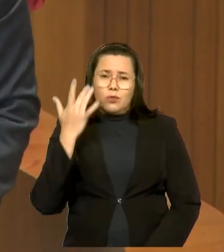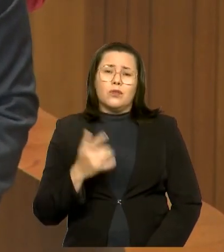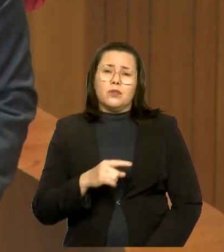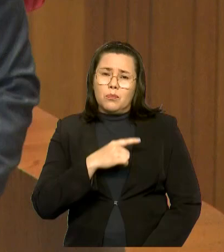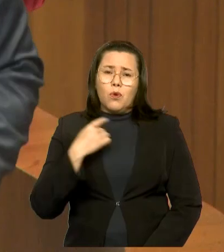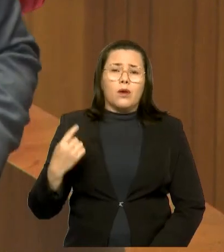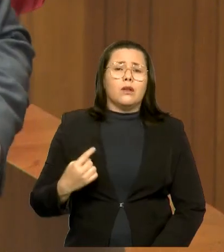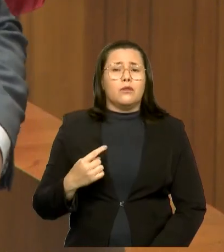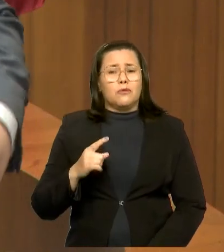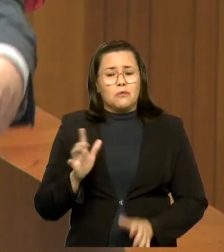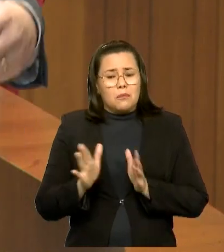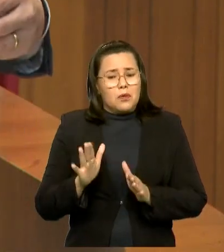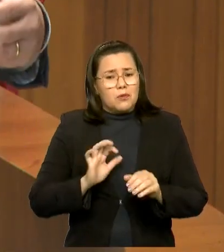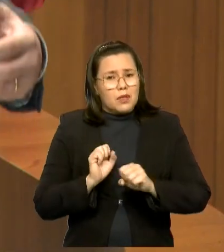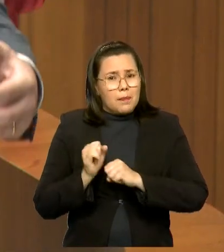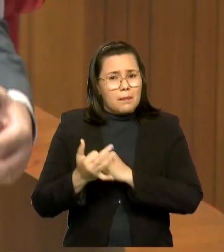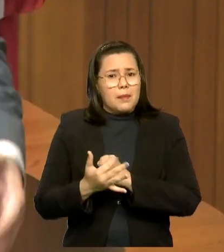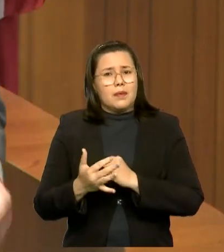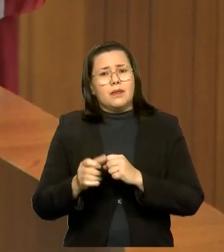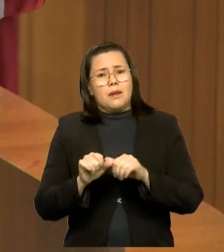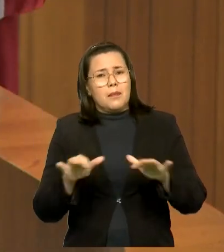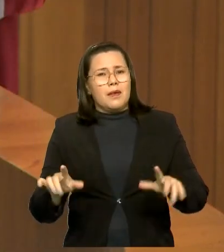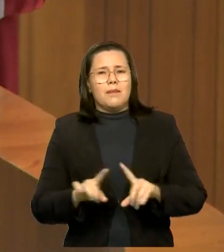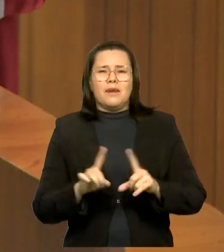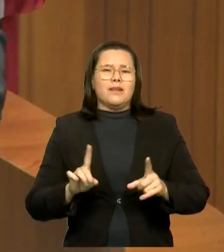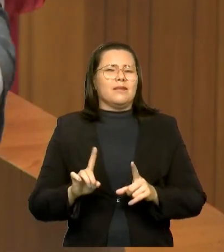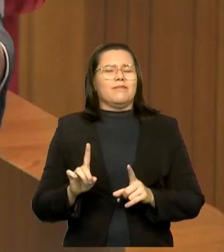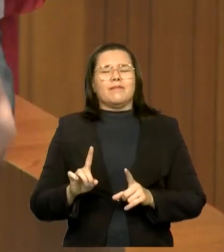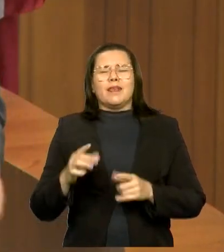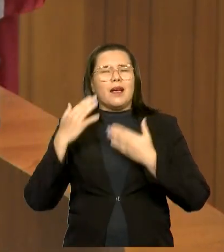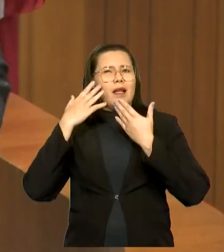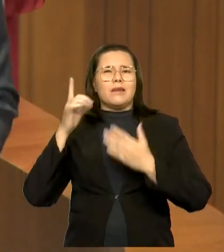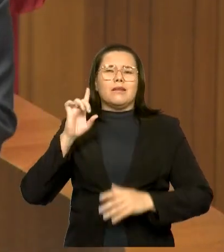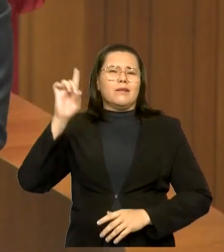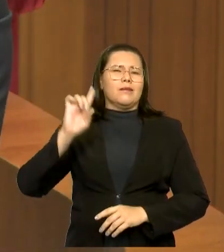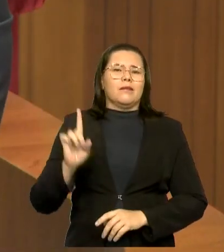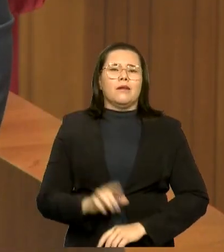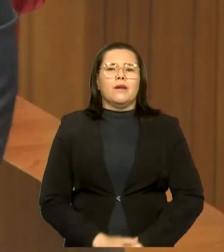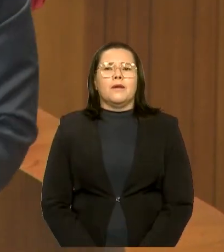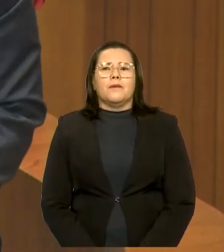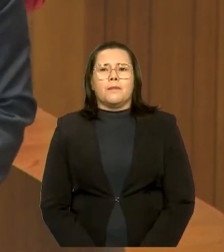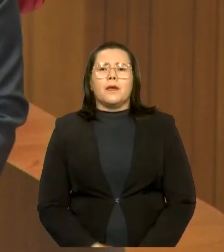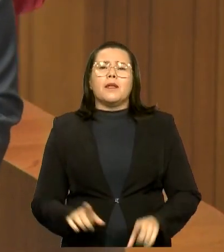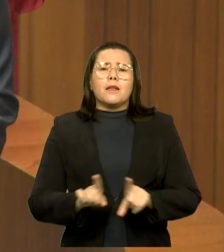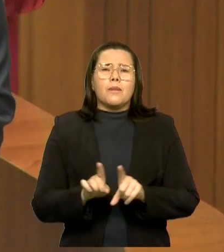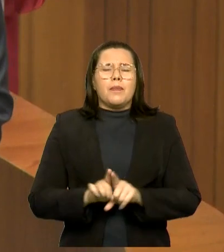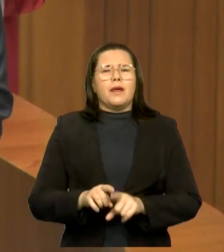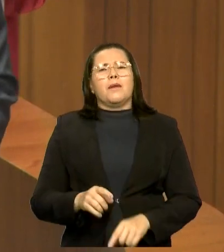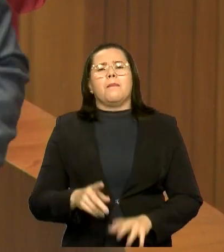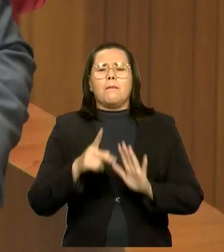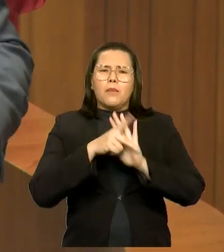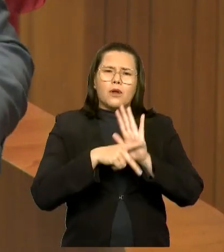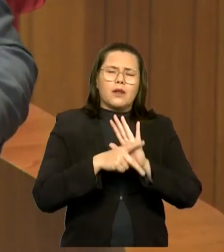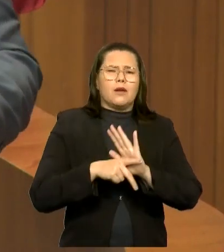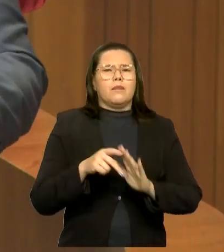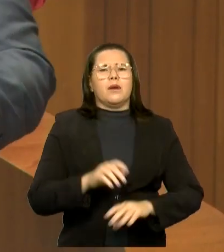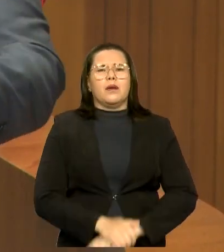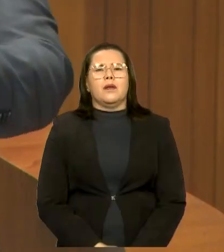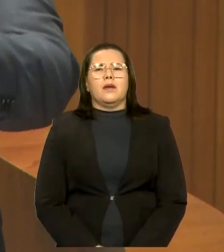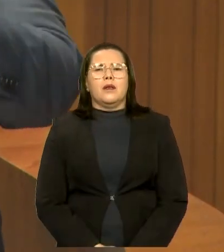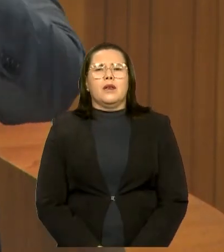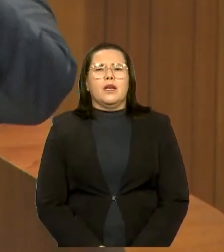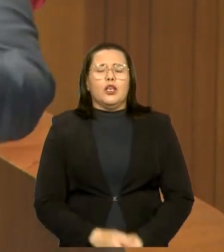na saúde. Nós tivemos o programa Minha Casa, Meu Maranhão, o cheque Minha Casa, que deu dignidade para a população. Nós